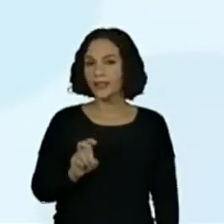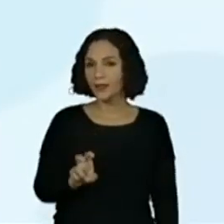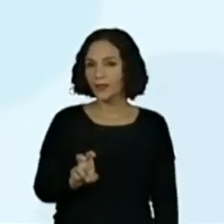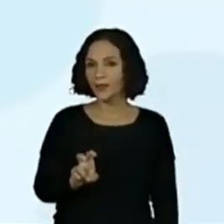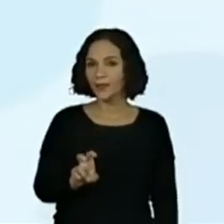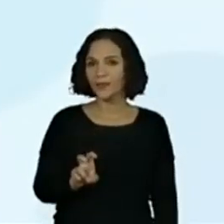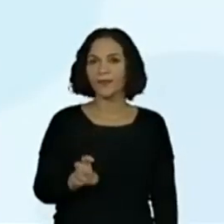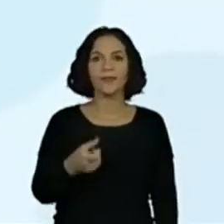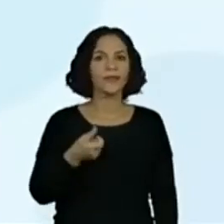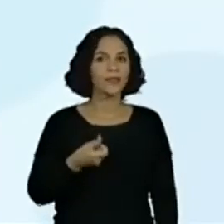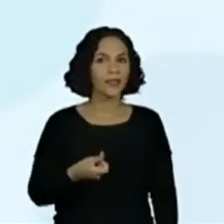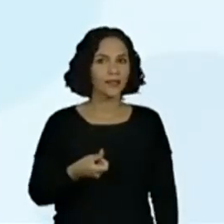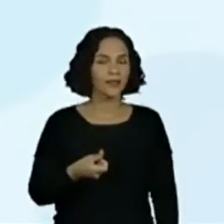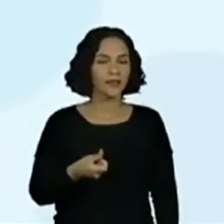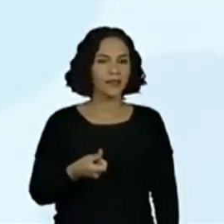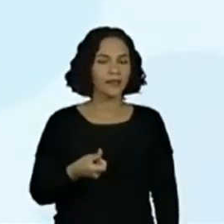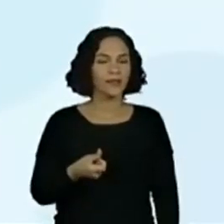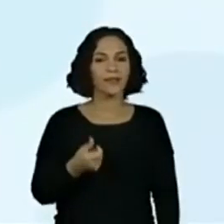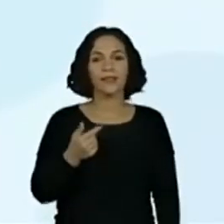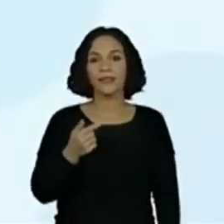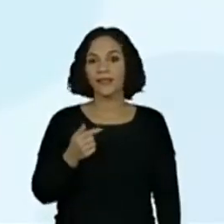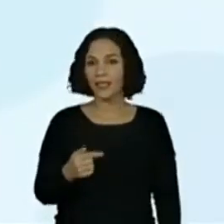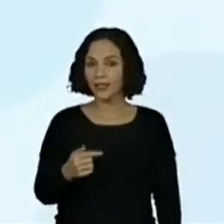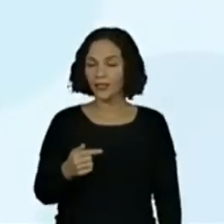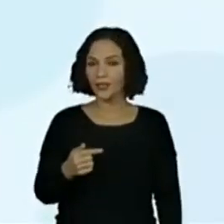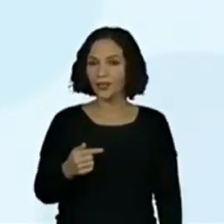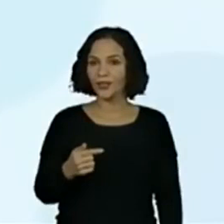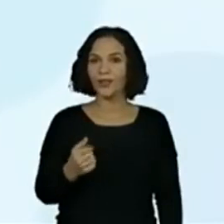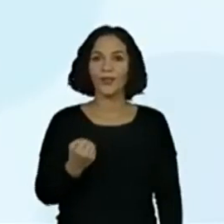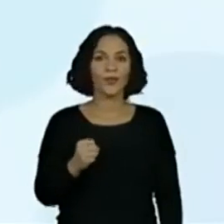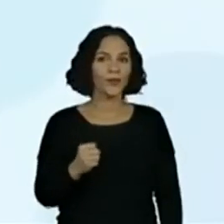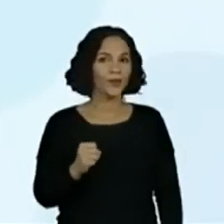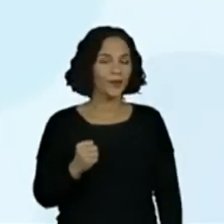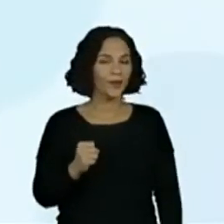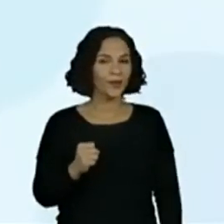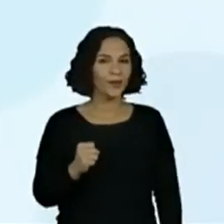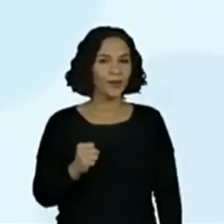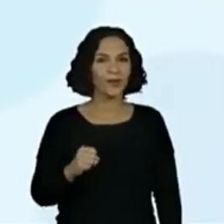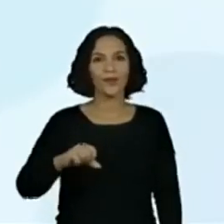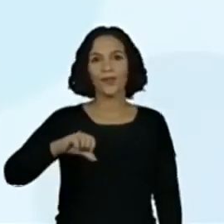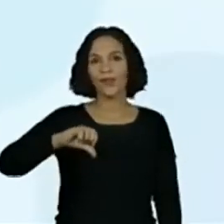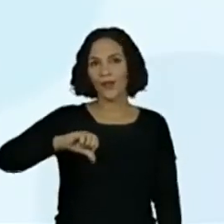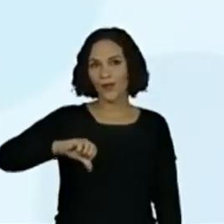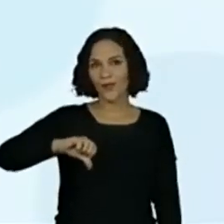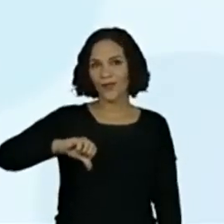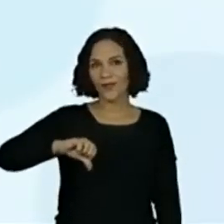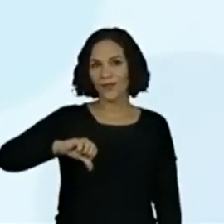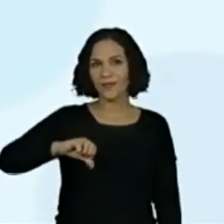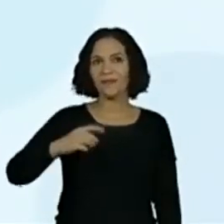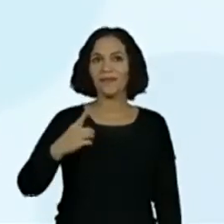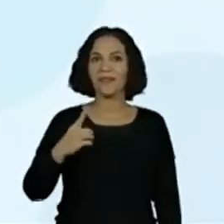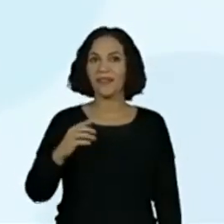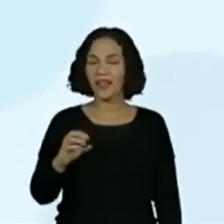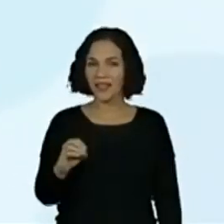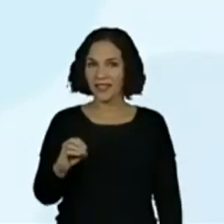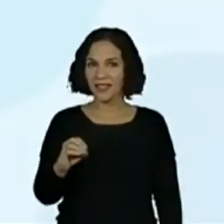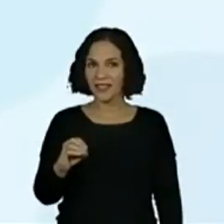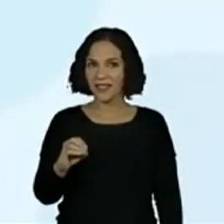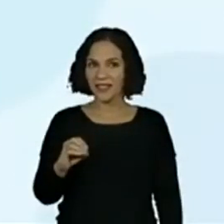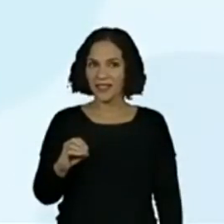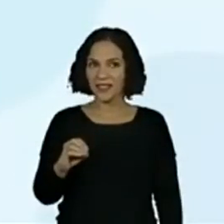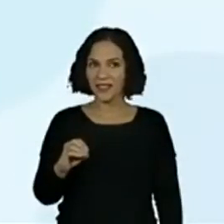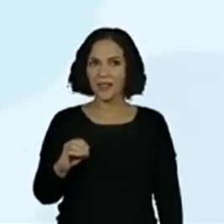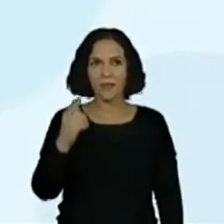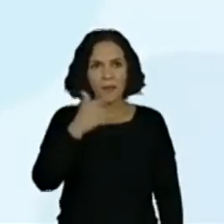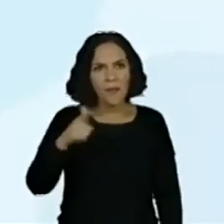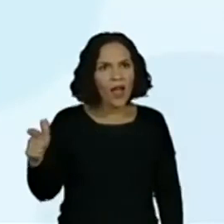cinco, seis, sete, oito, nove, dez. Tem mais boneca